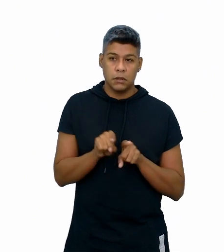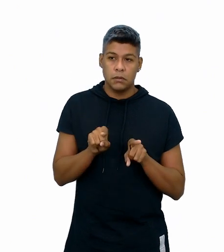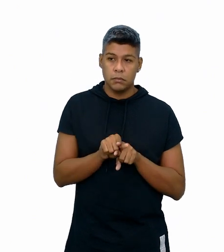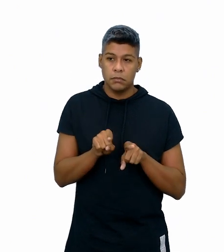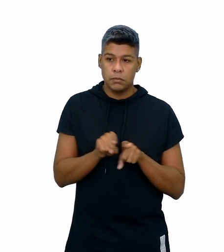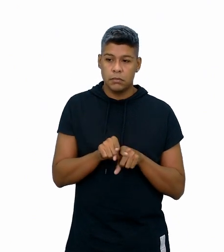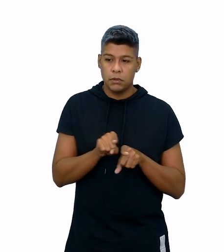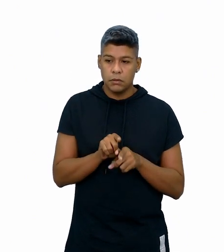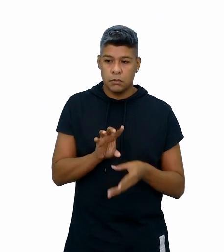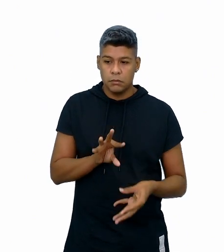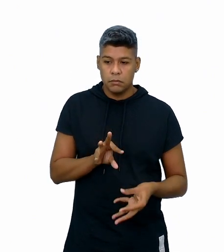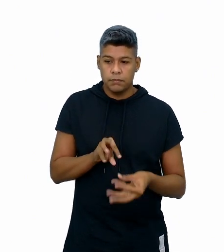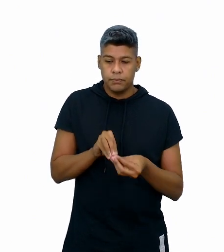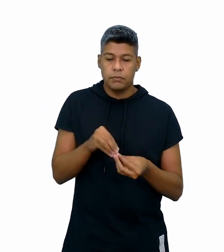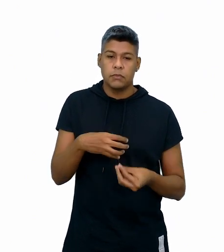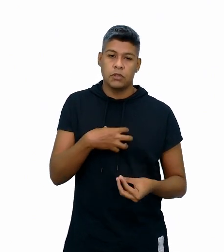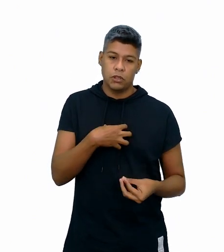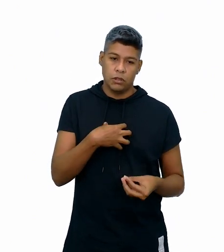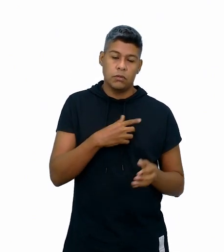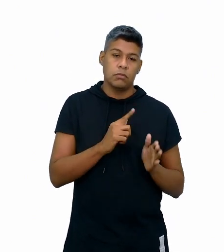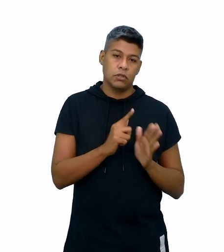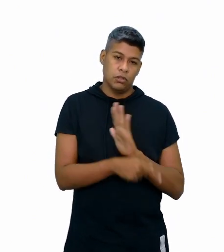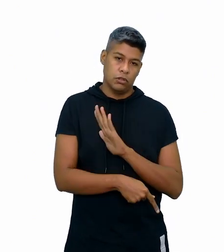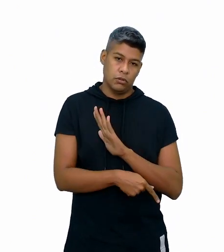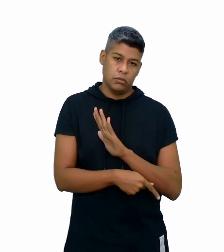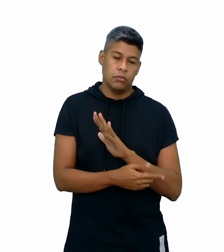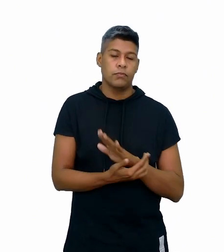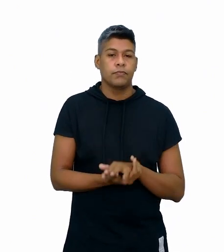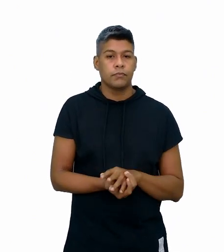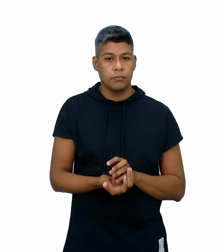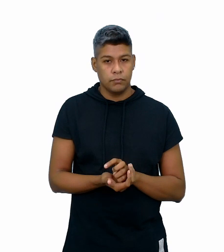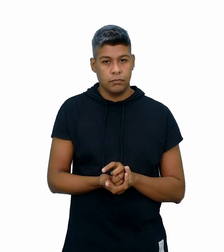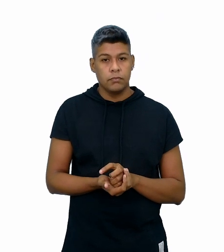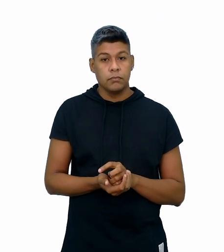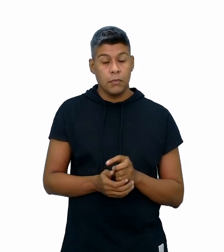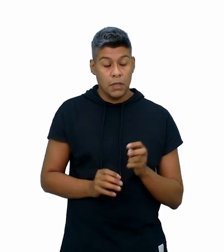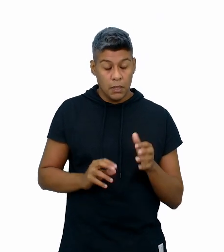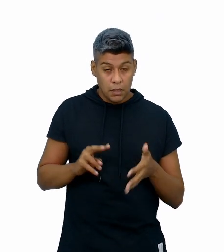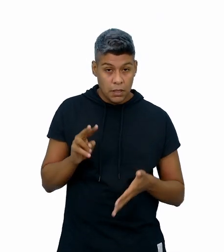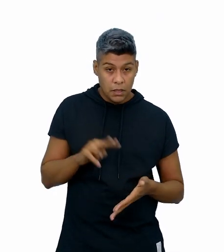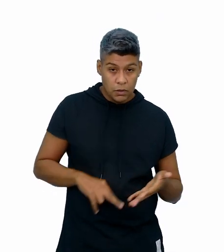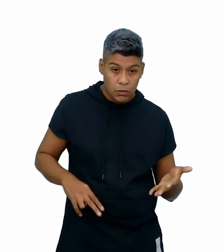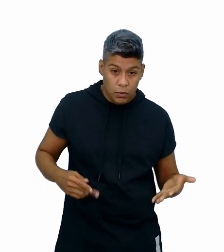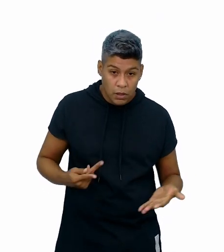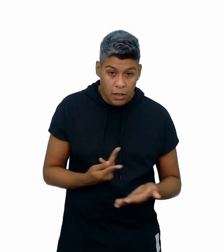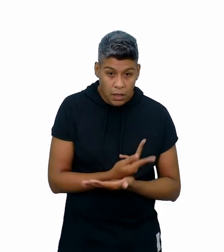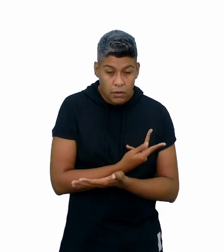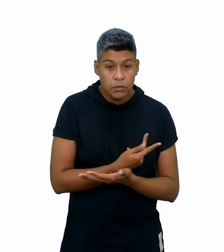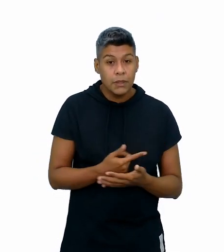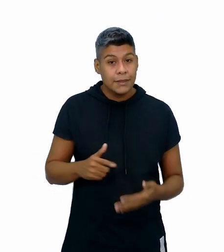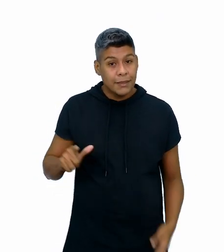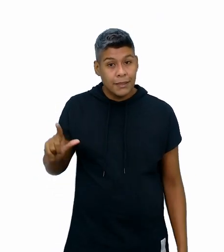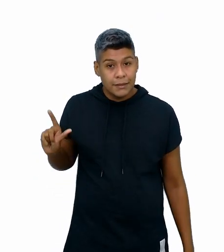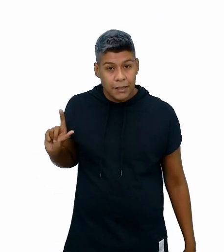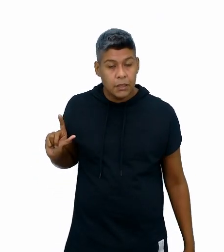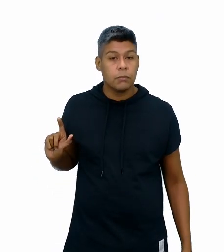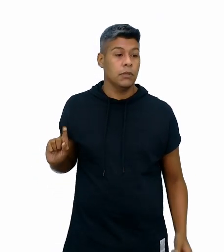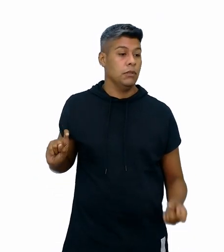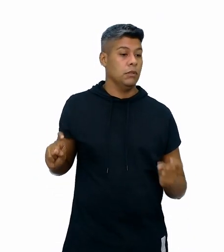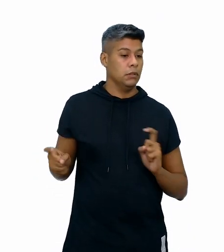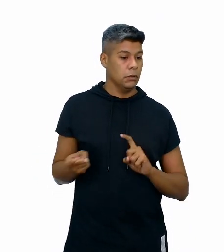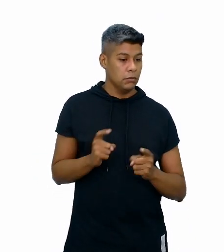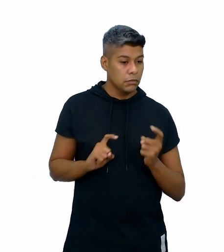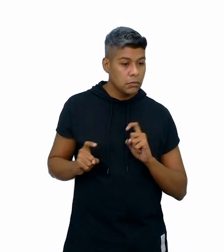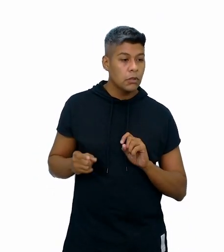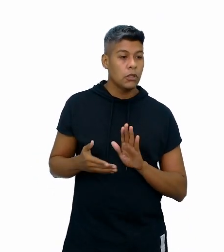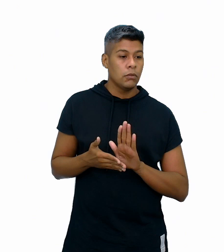estrutura composicional e o estilo do gênero. Então, essa leitura colaborativa que acontece anteriormente, a discussão sobre